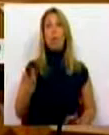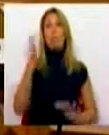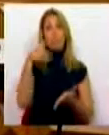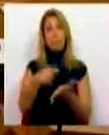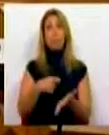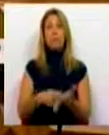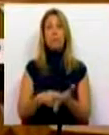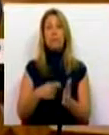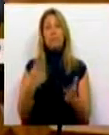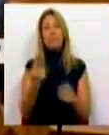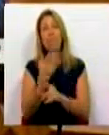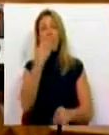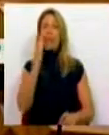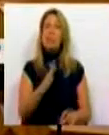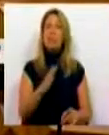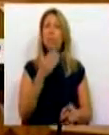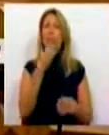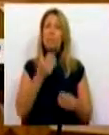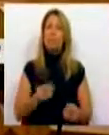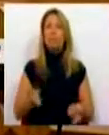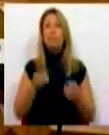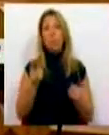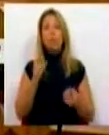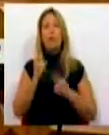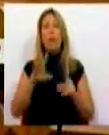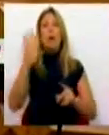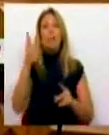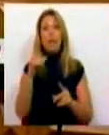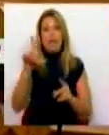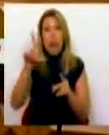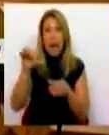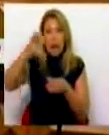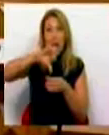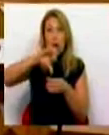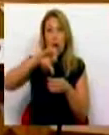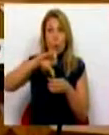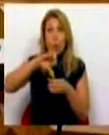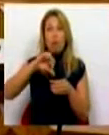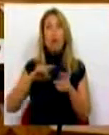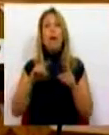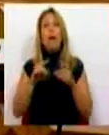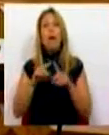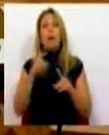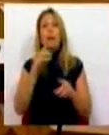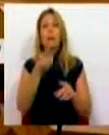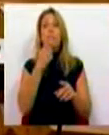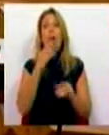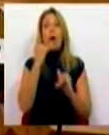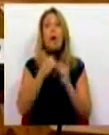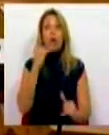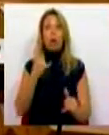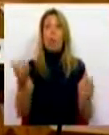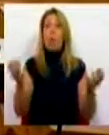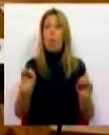tributar comportamentos indesejáveis. Acontece que o líquido dos cigarros eletrónicos não tem tabaco. Tem nicotina, mas não tem tabaco. E aquilo que mata